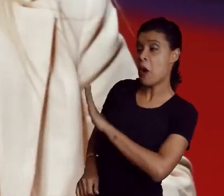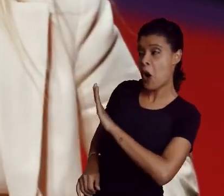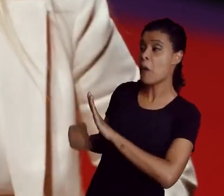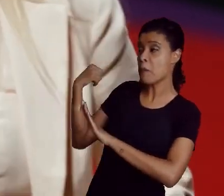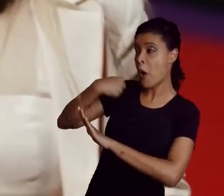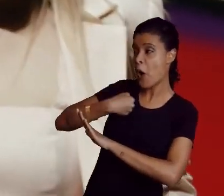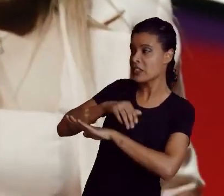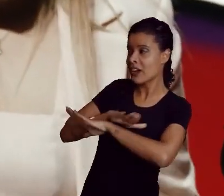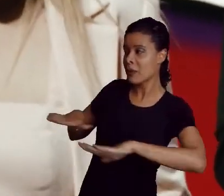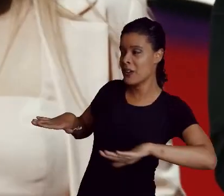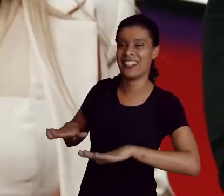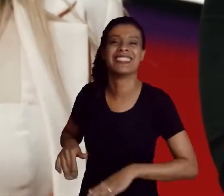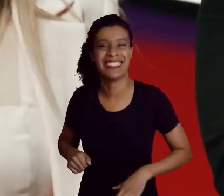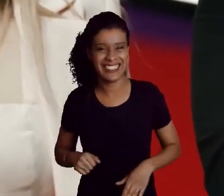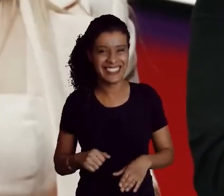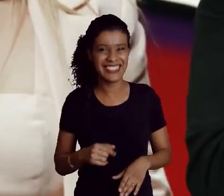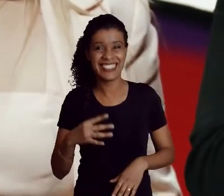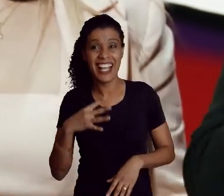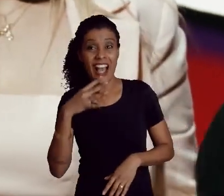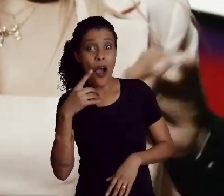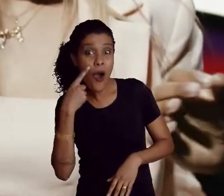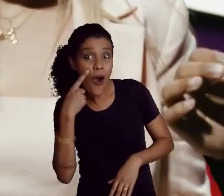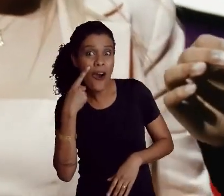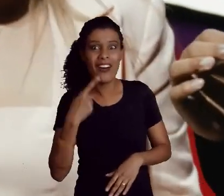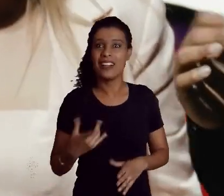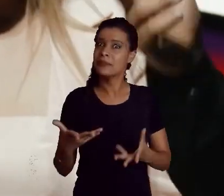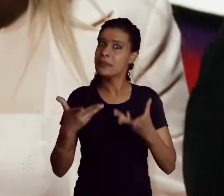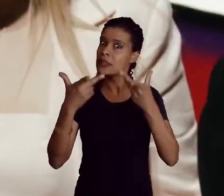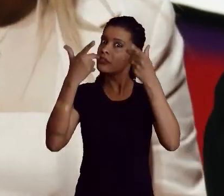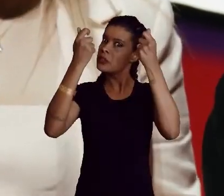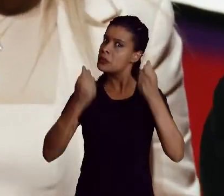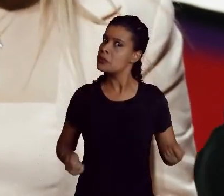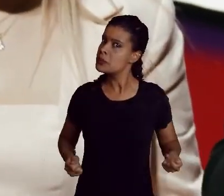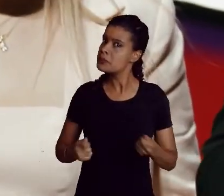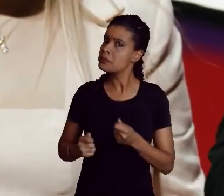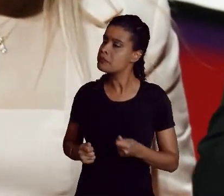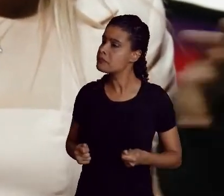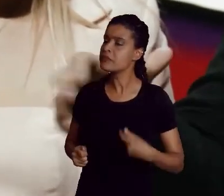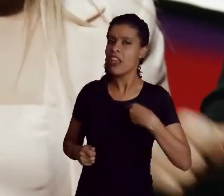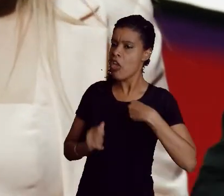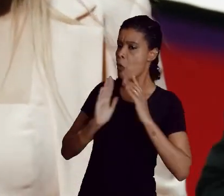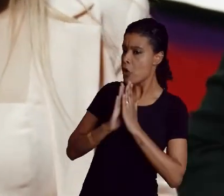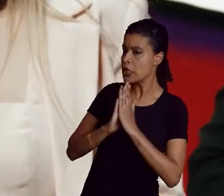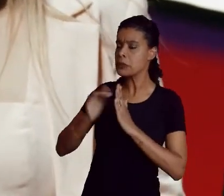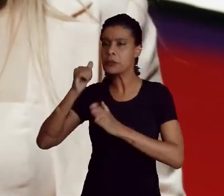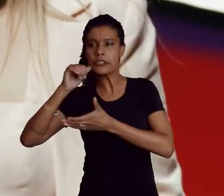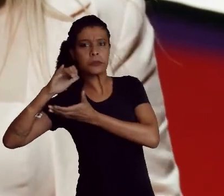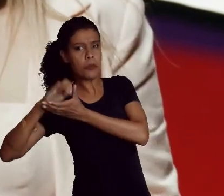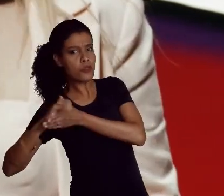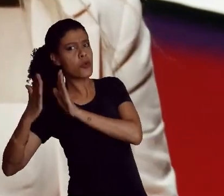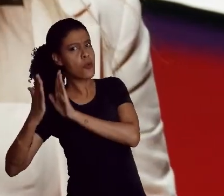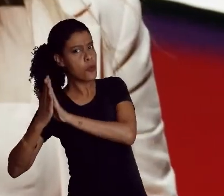Aí beleza. Olha, mas olha que extraordinário. A Rai tava orando. Isso um dia antes, e eu orando um dia antes a gente ir lá. E